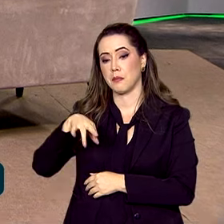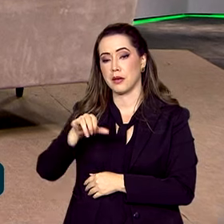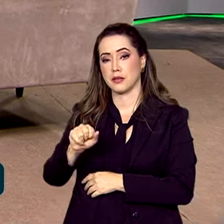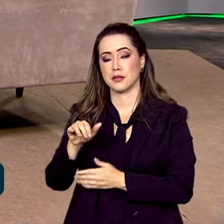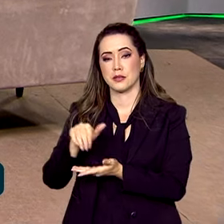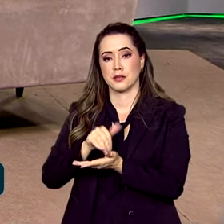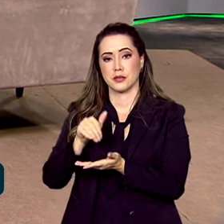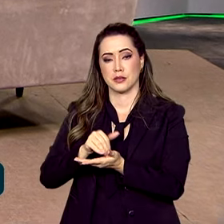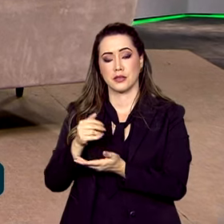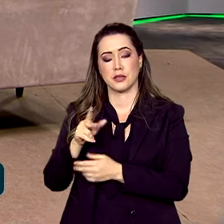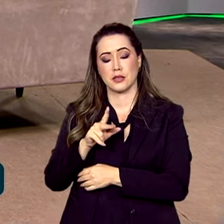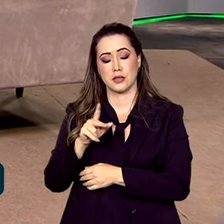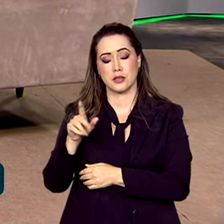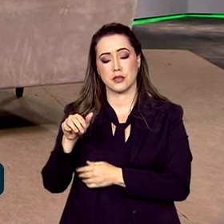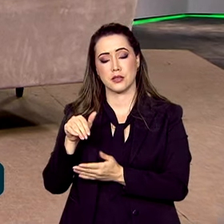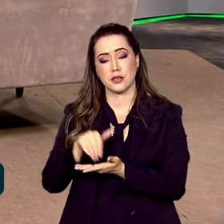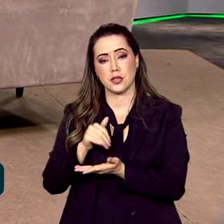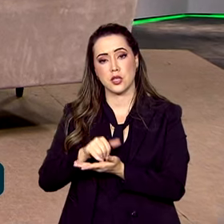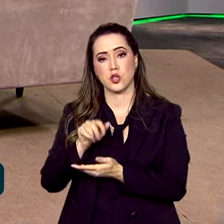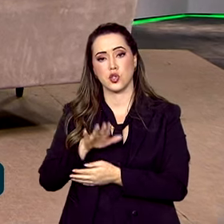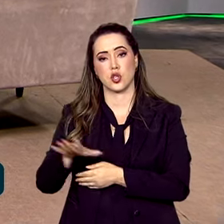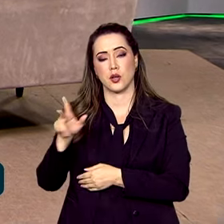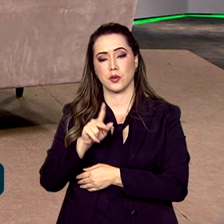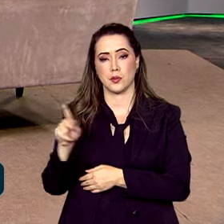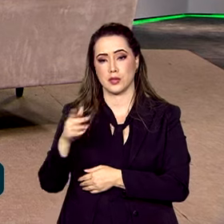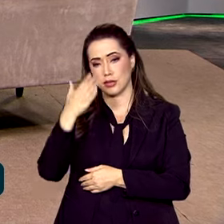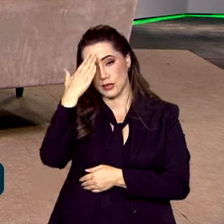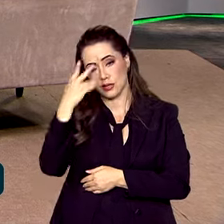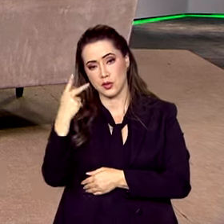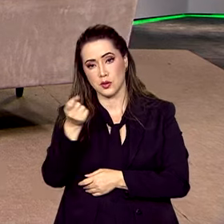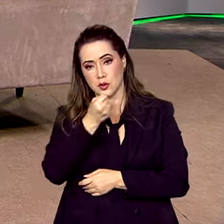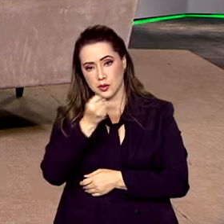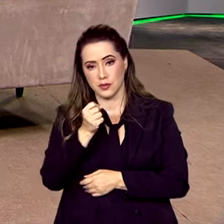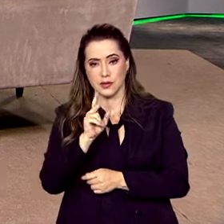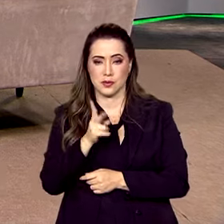Secretaria-Geral da Presidência, muitíssimo obrigado pela sua entrevista. Muito obrigada a vocês.